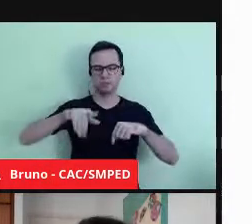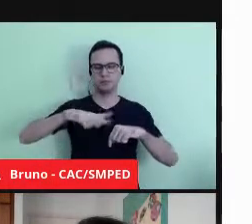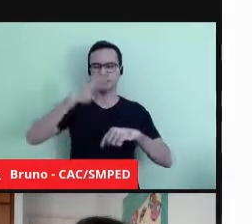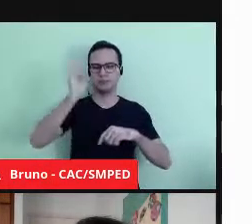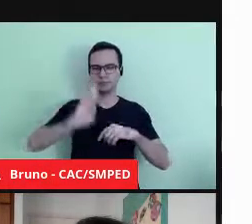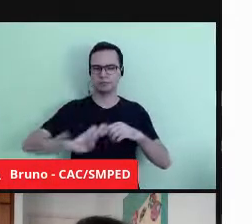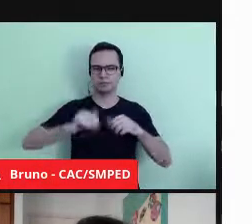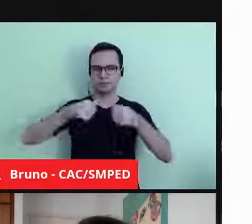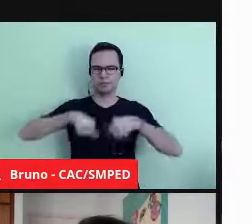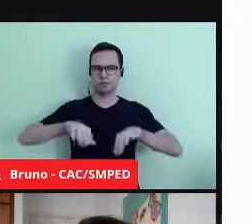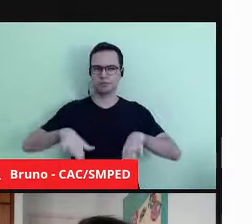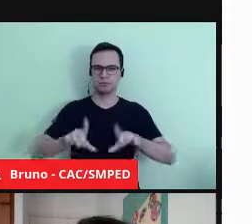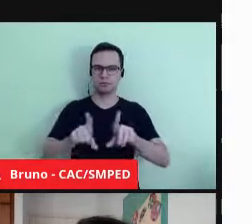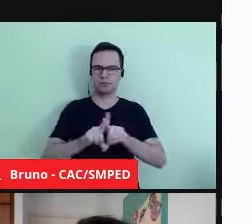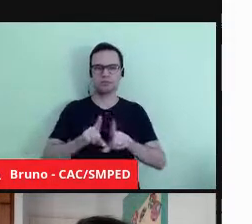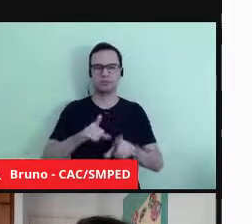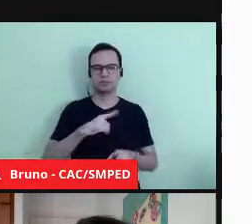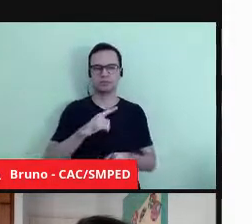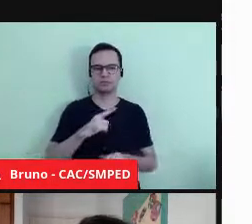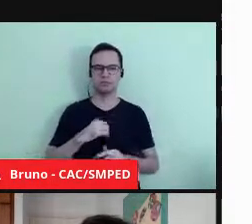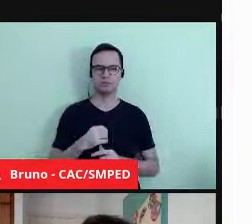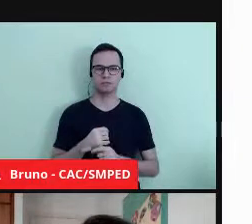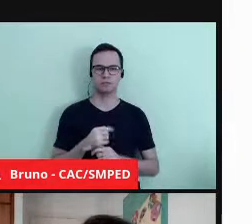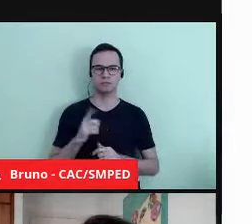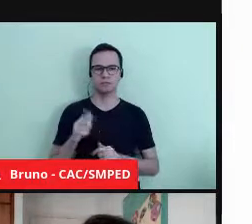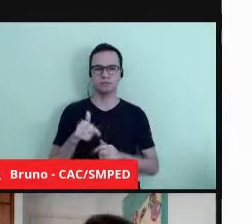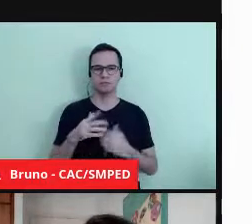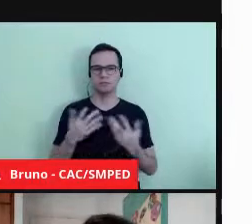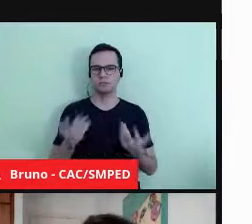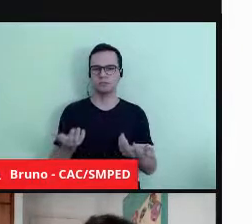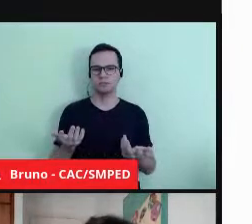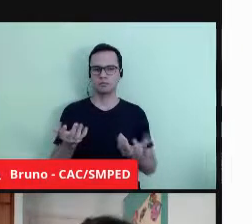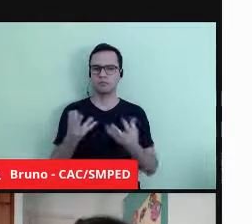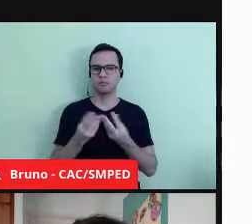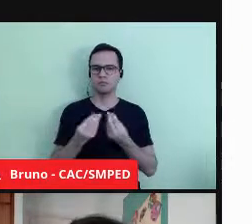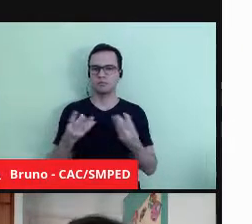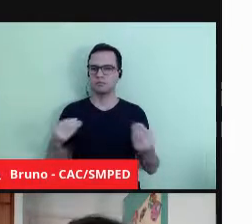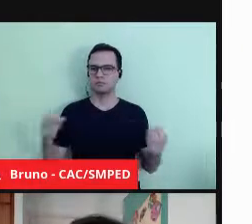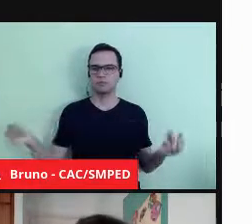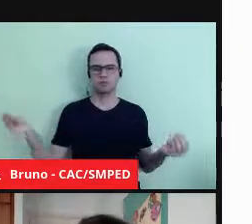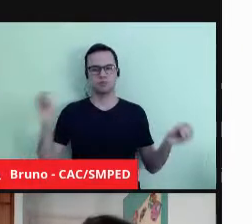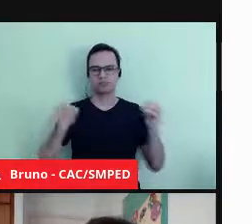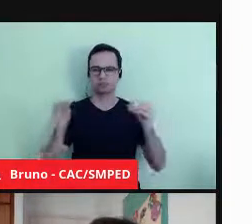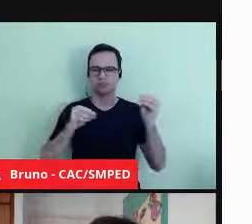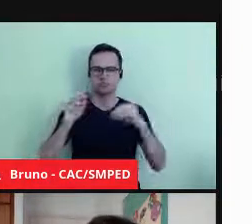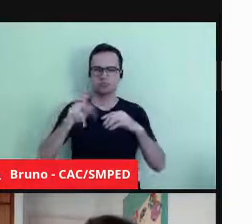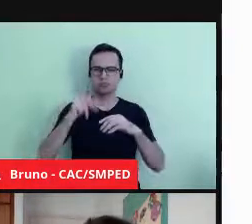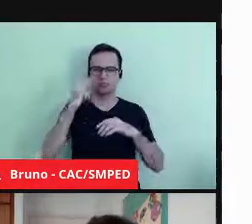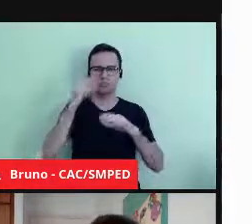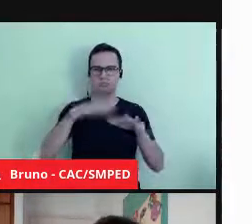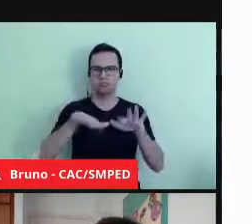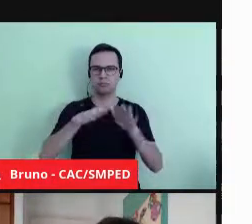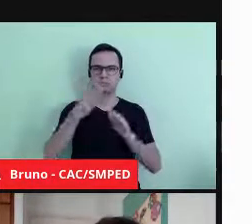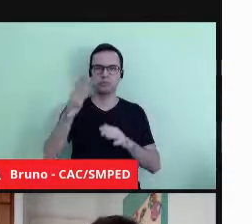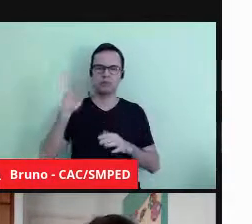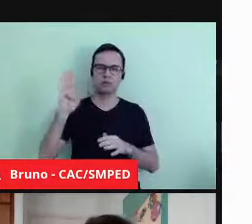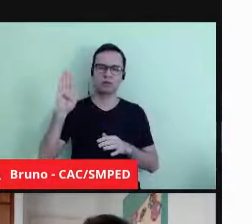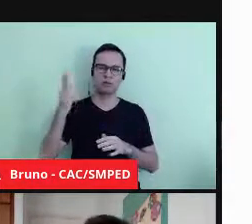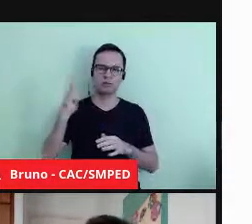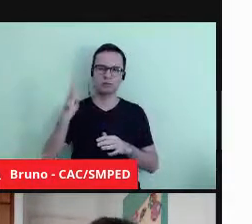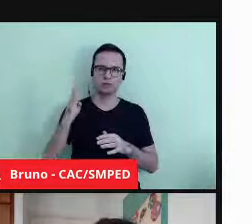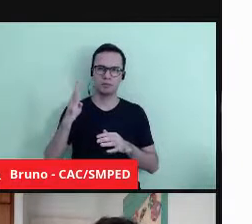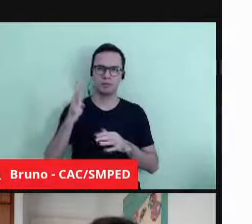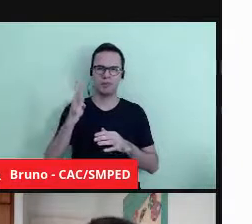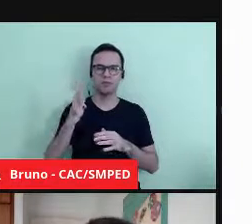a gente tem um contingente de imigrantes gigantesco que mora nessa área, são bolivianos, peruanos,